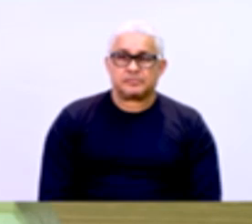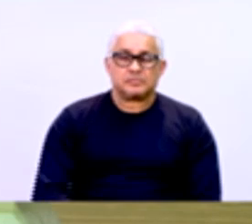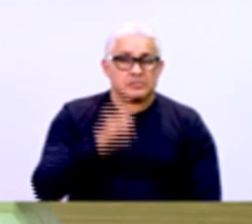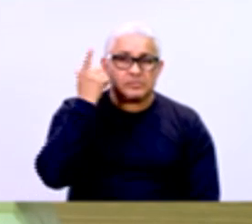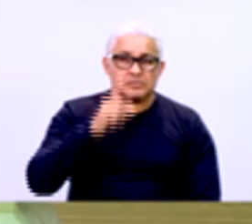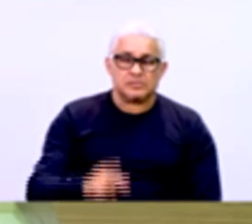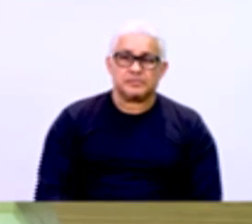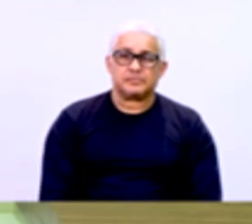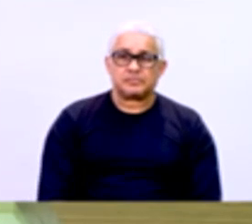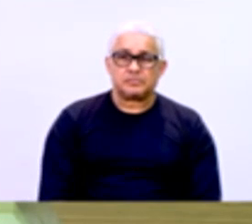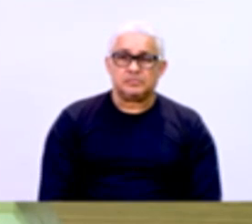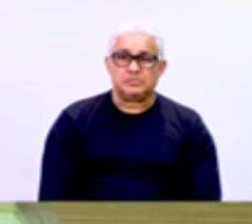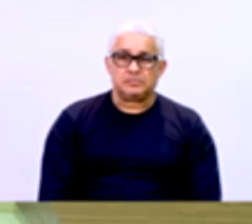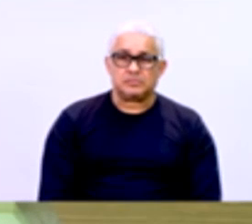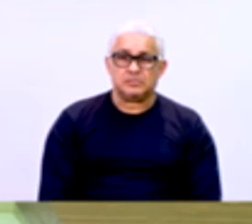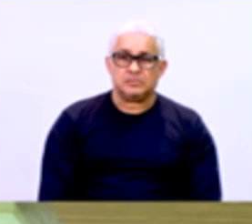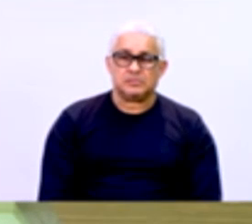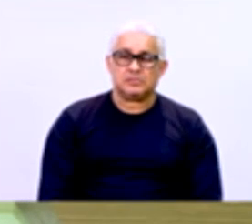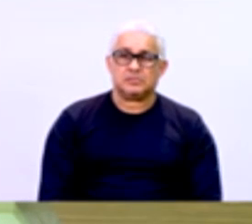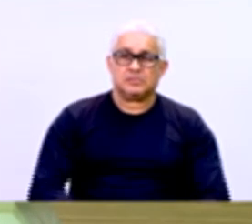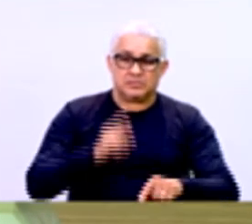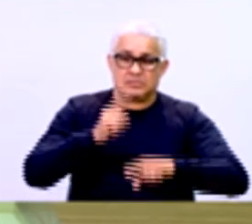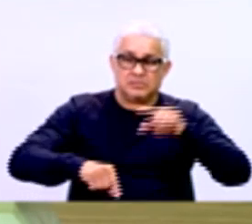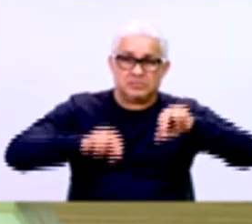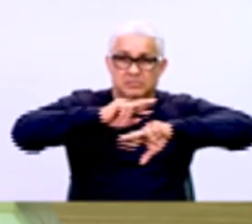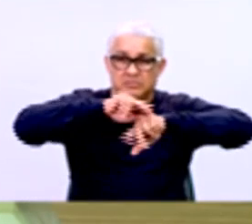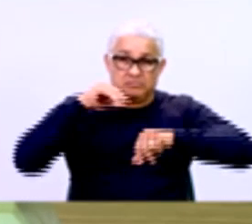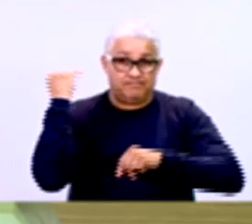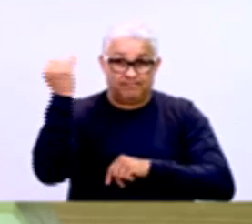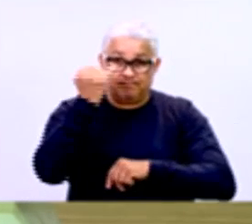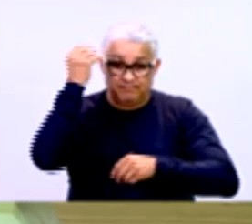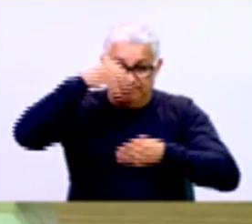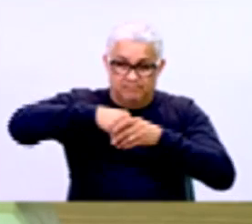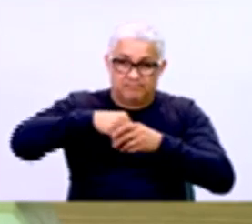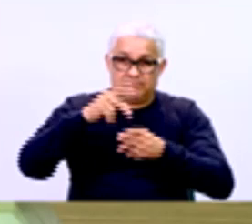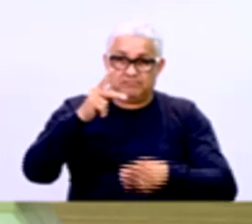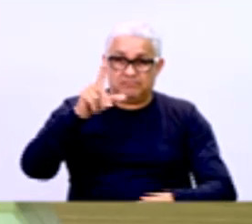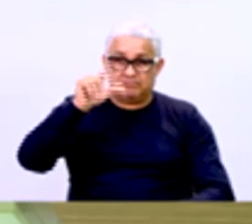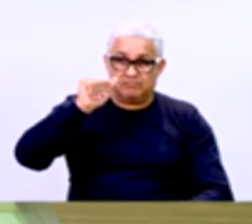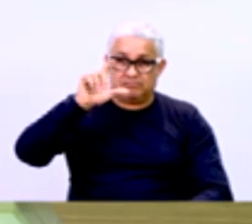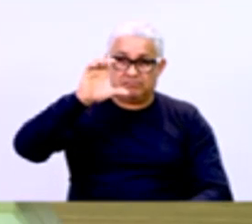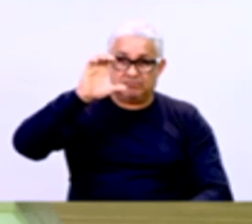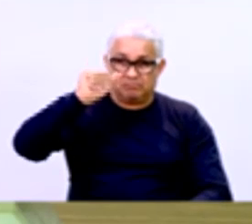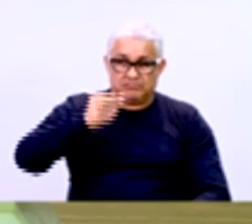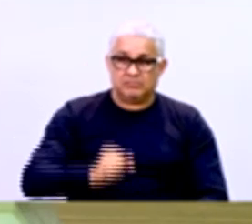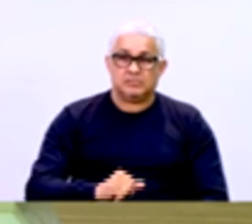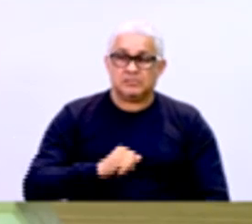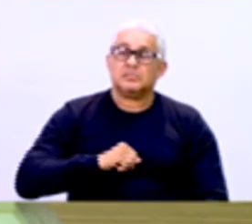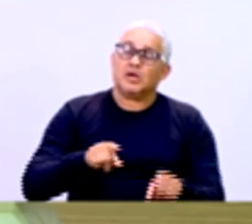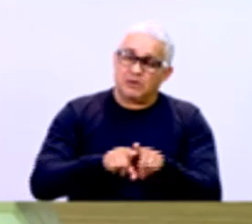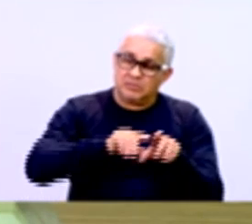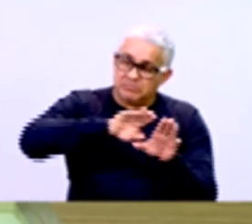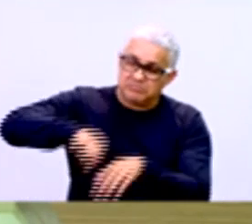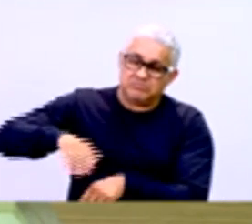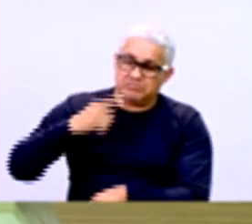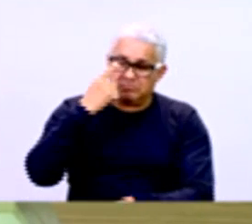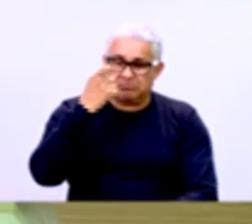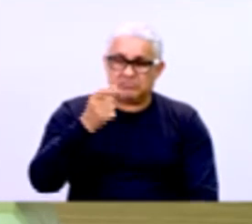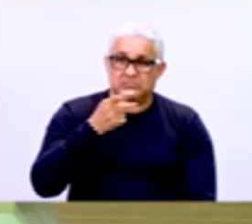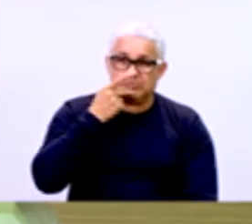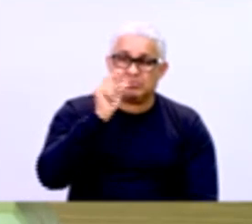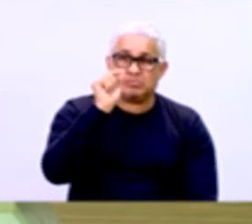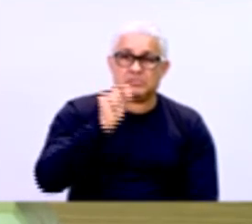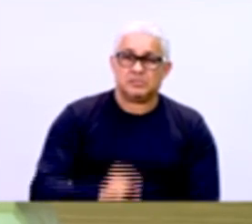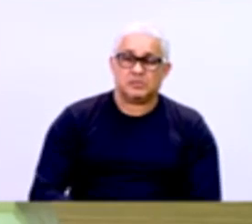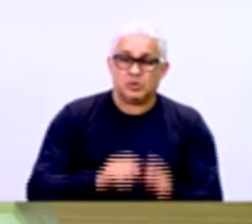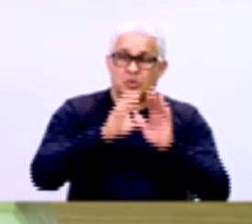conseguirem resgatar vários materiais preciosos que existem nessas placas. É interessante também falar que, sobre